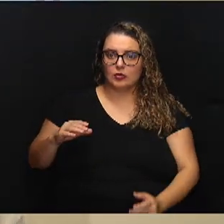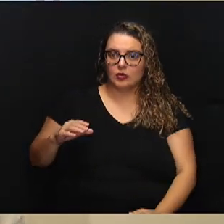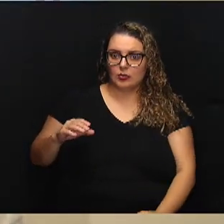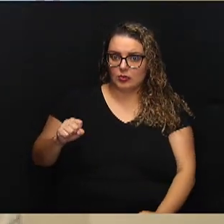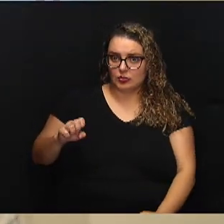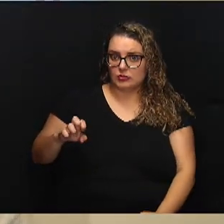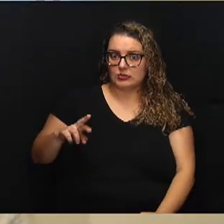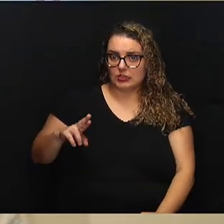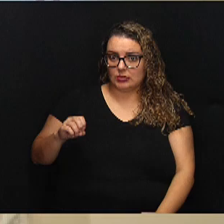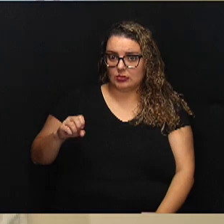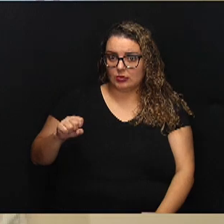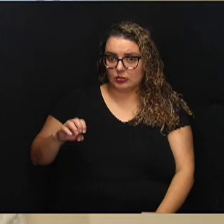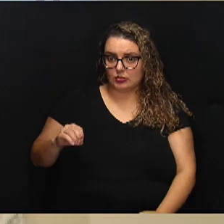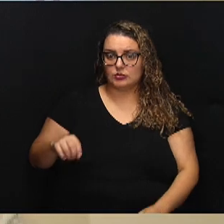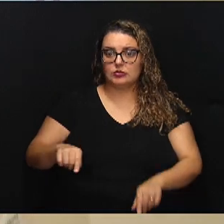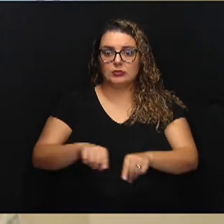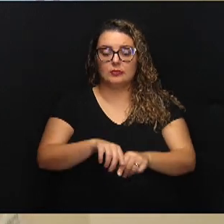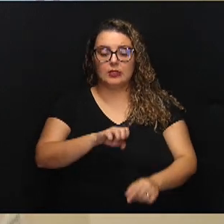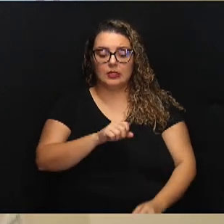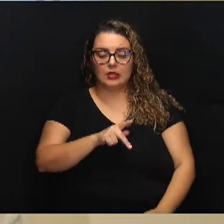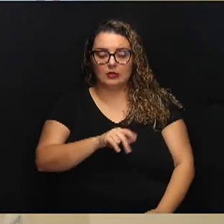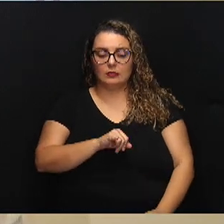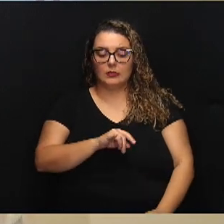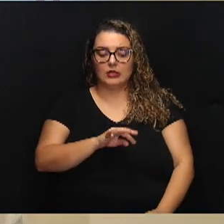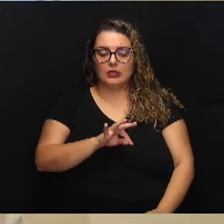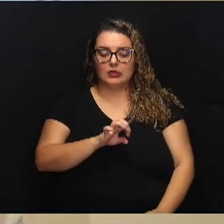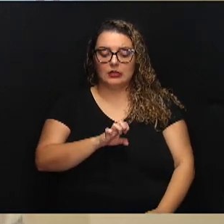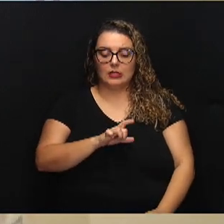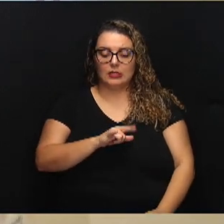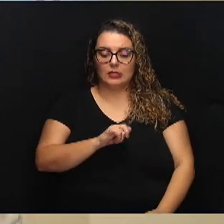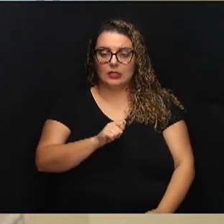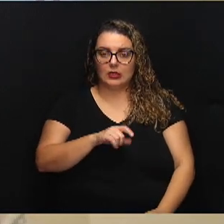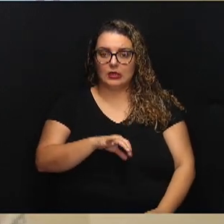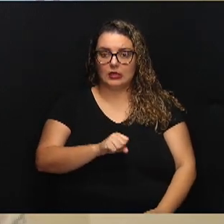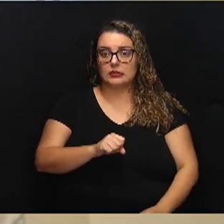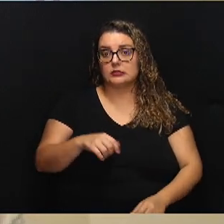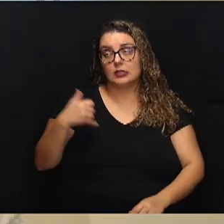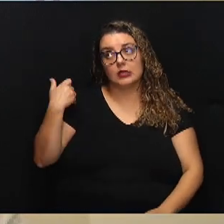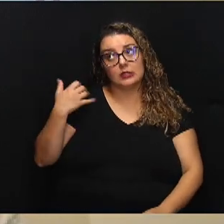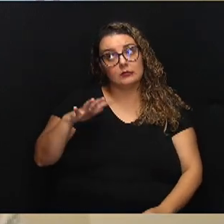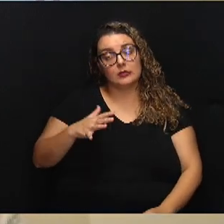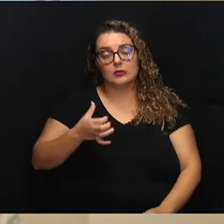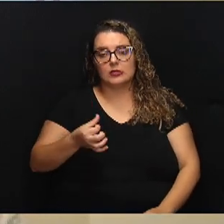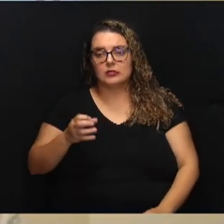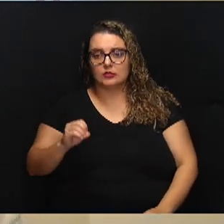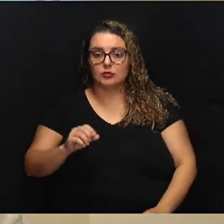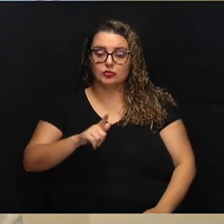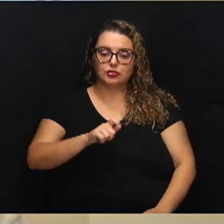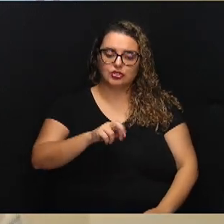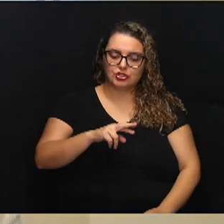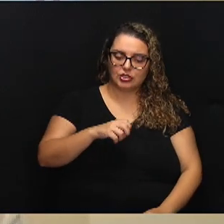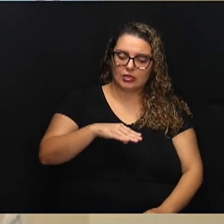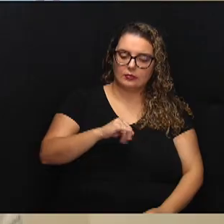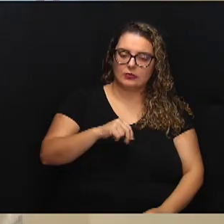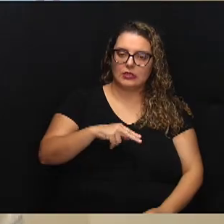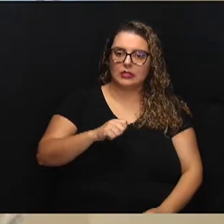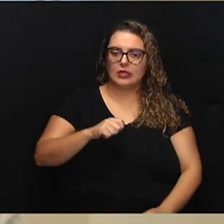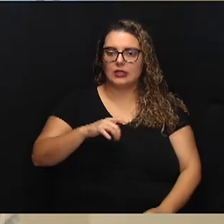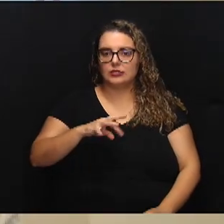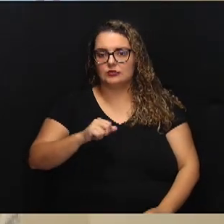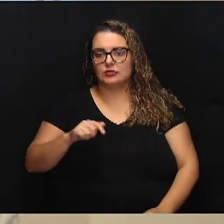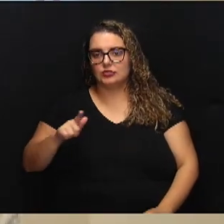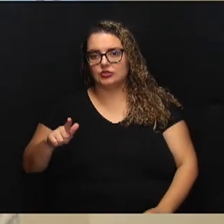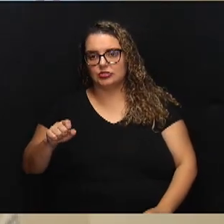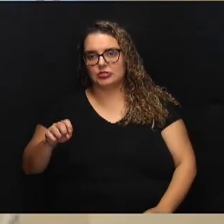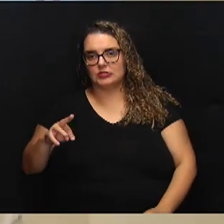os epiteliais, eles acometem principalmente a faixa etária de 60, os germinativos e estromais, eles podem ocorrer